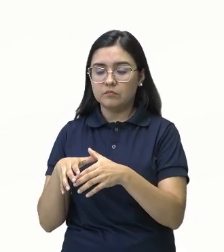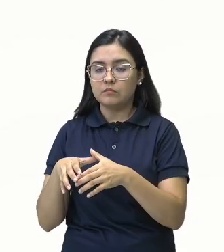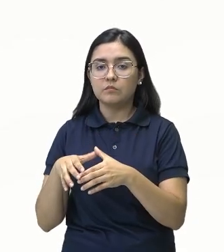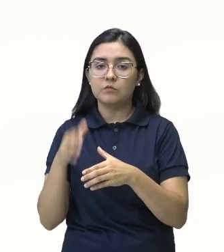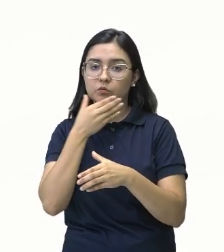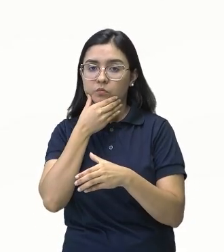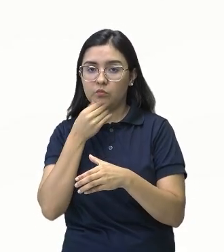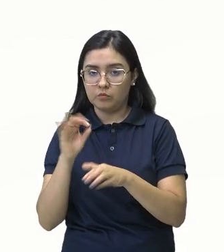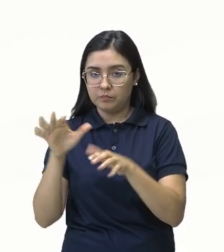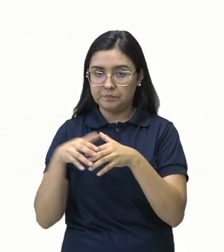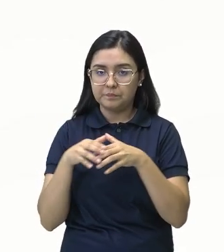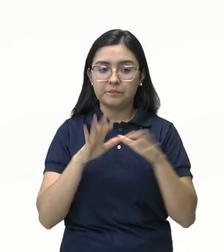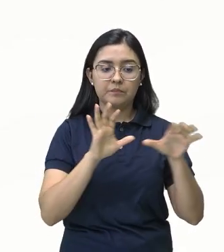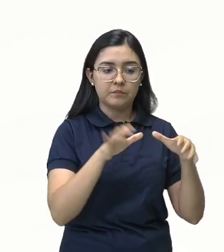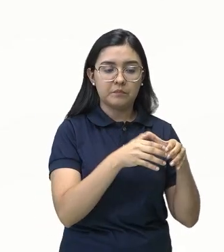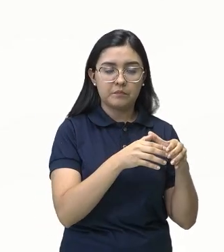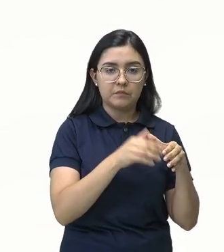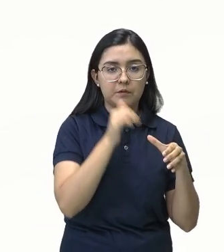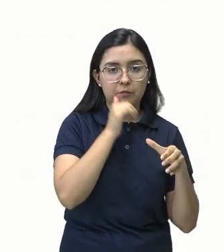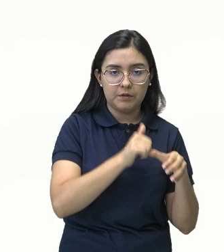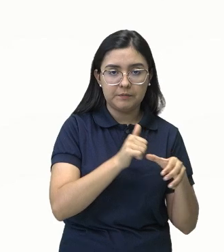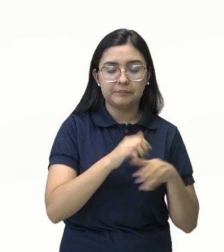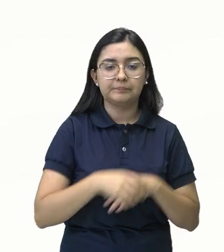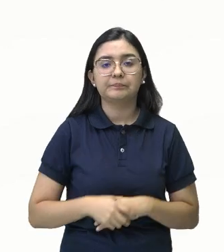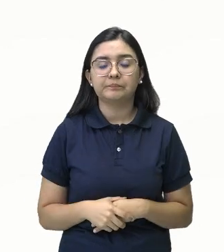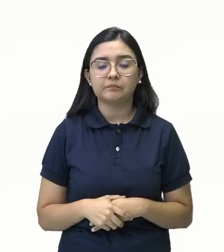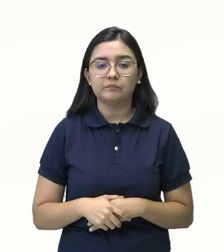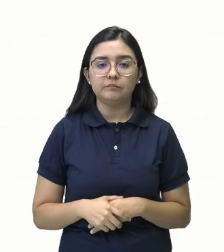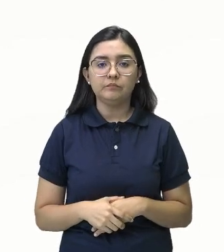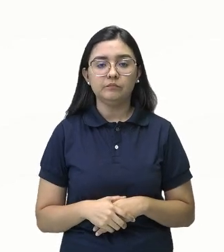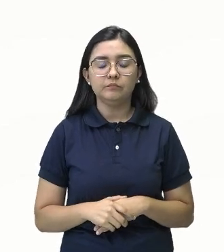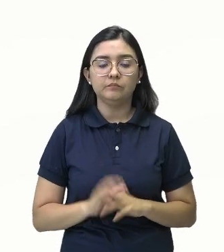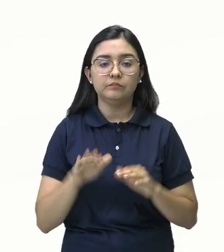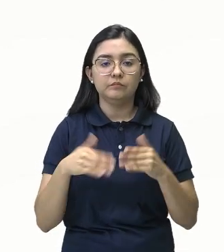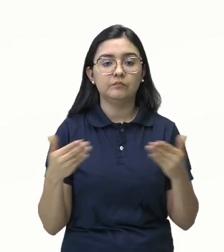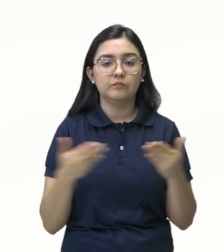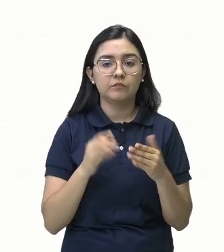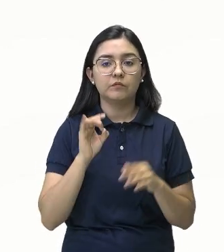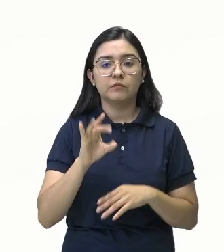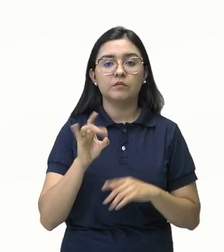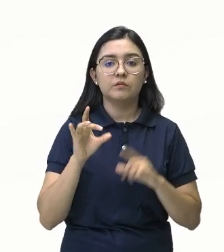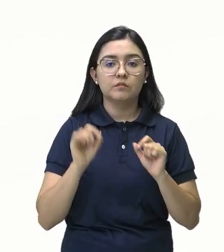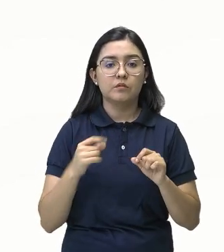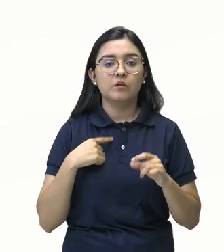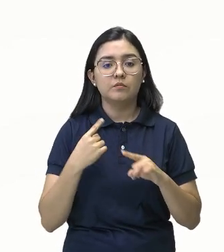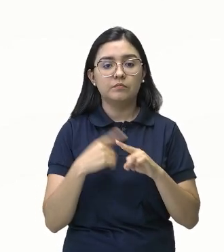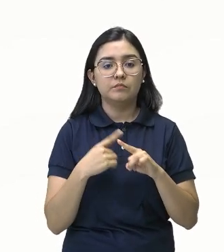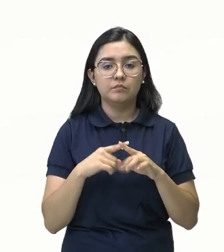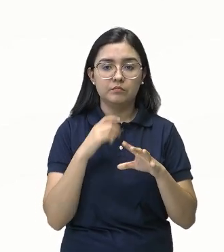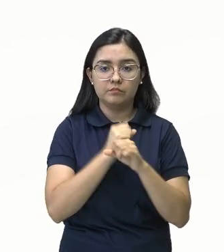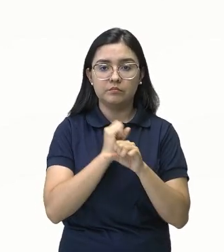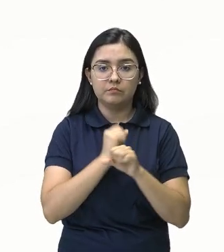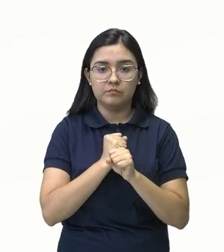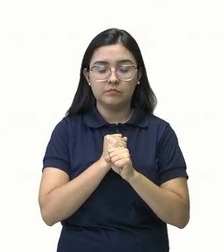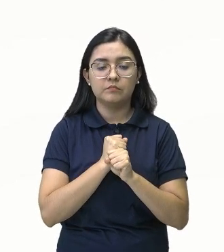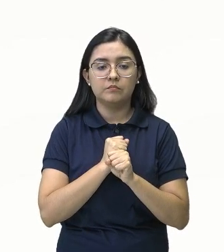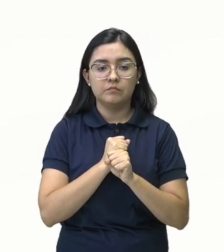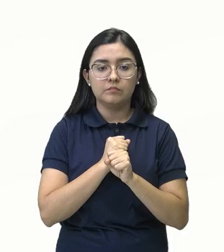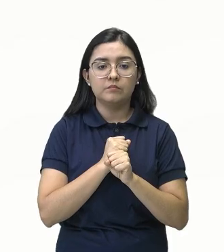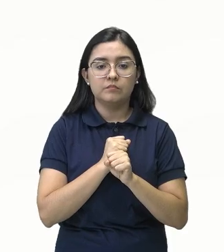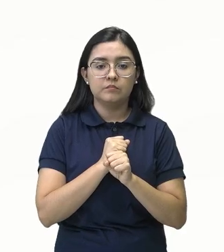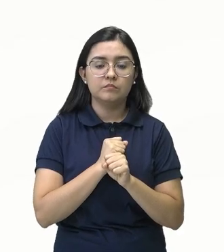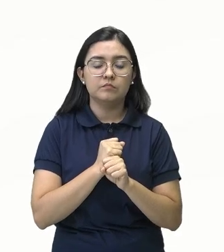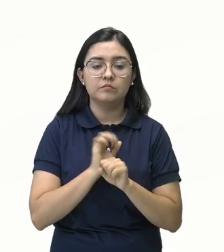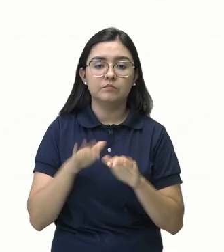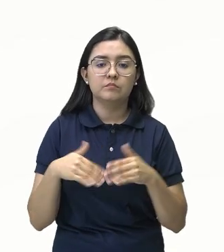dos homens e das mulheres. Tá bom? Então, agora basta eu multiplicar as nossas